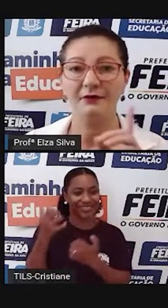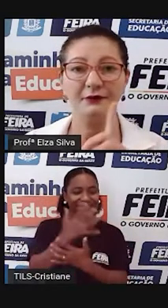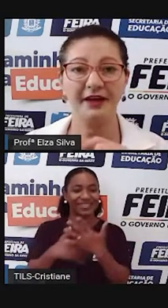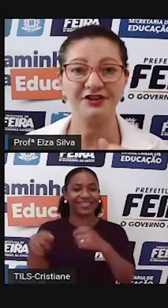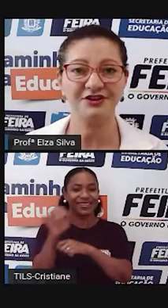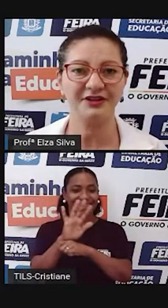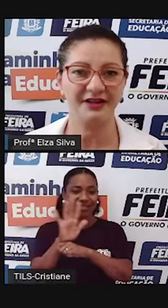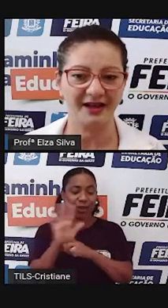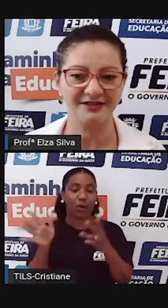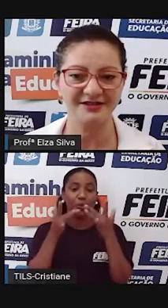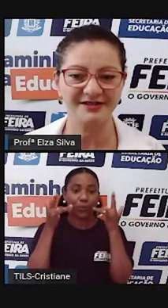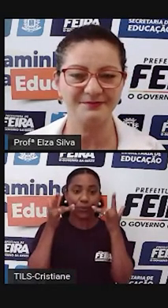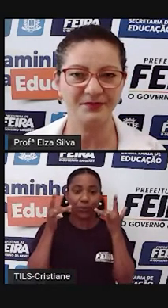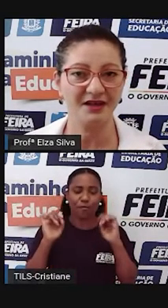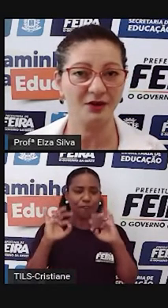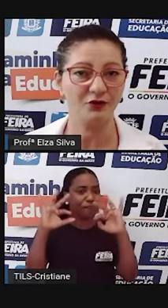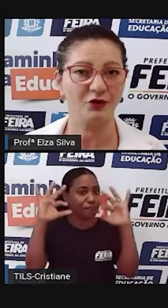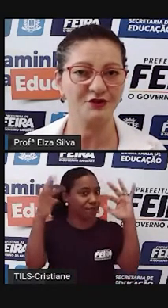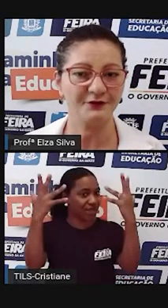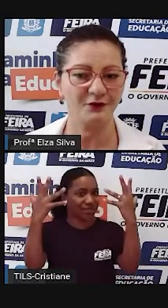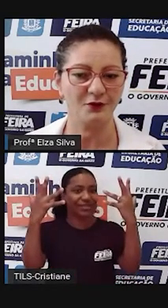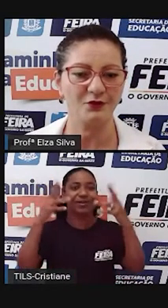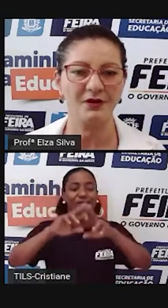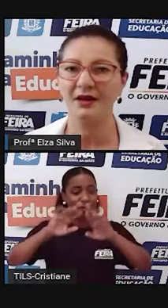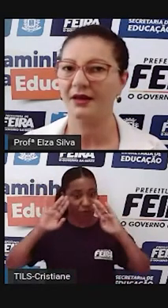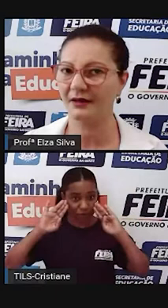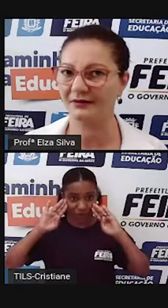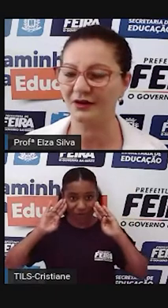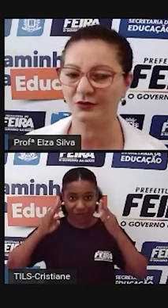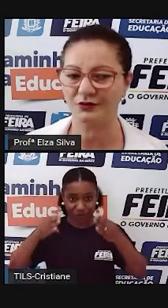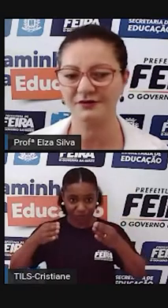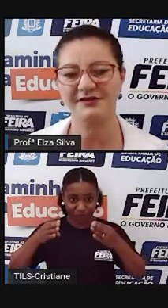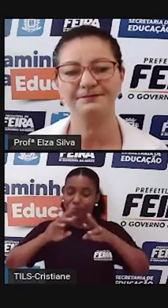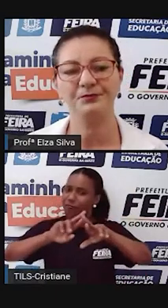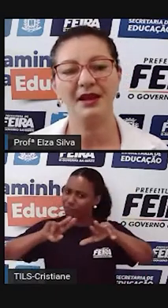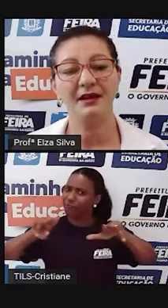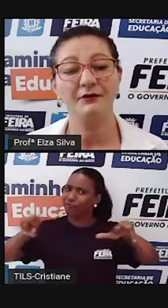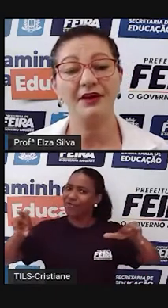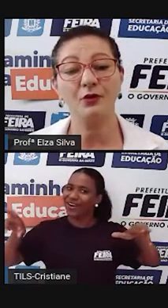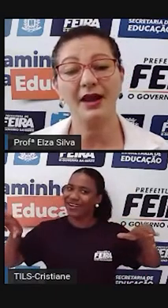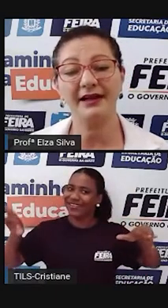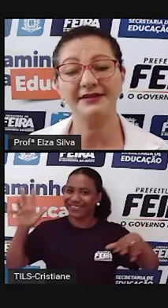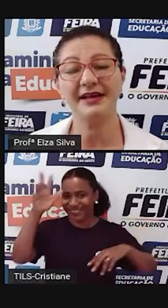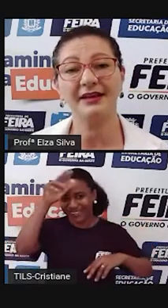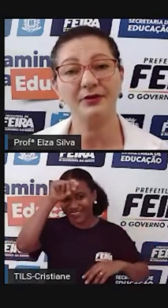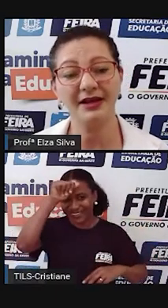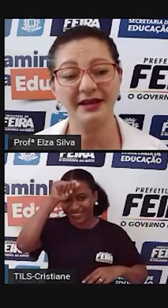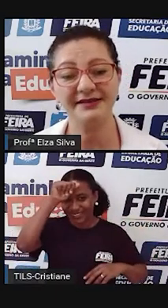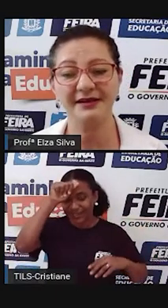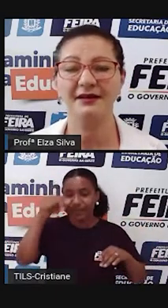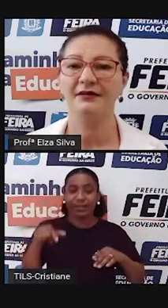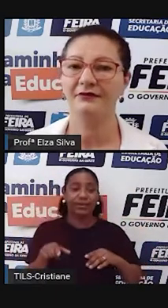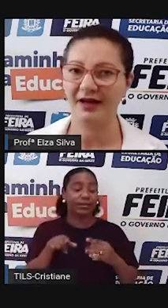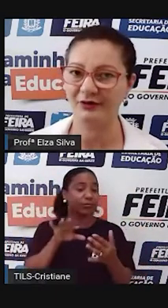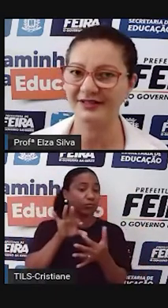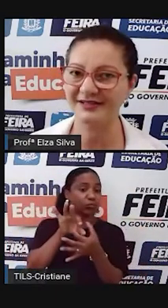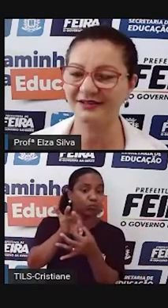teatro, festividades, que é o nosso foco, entre outros, vinculadas à língua